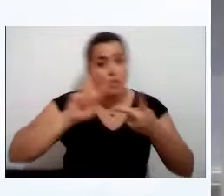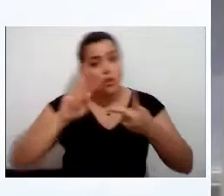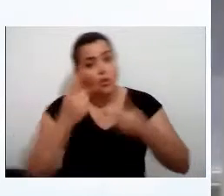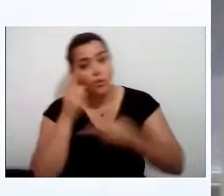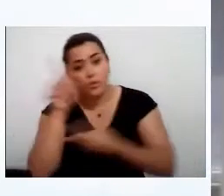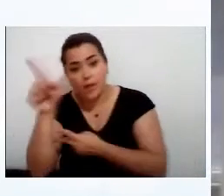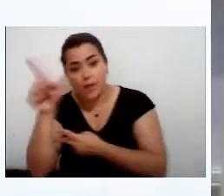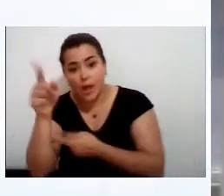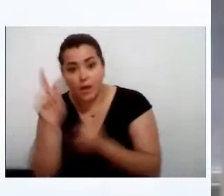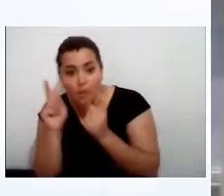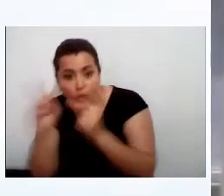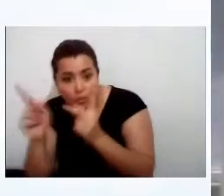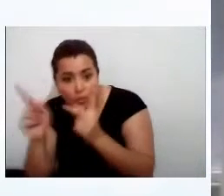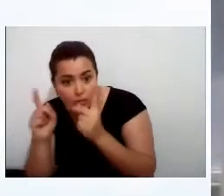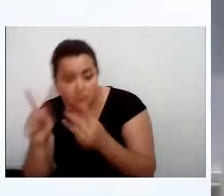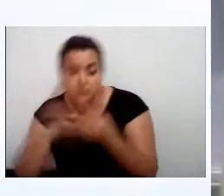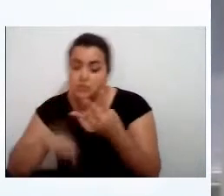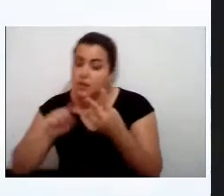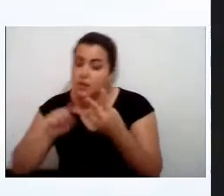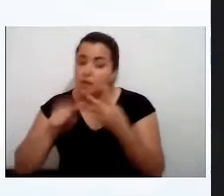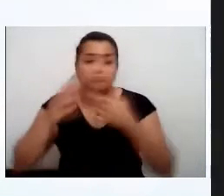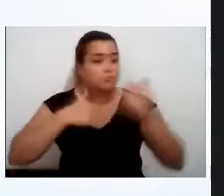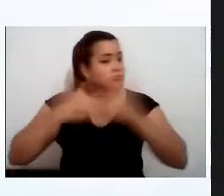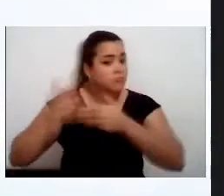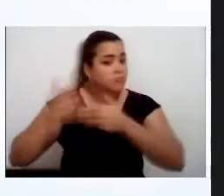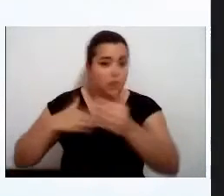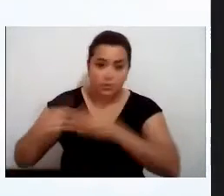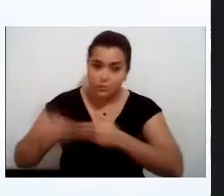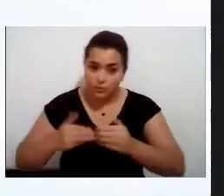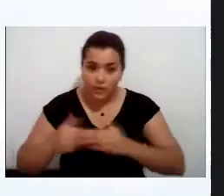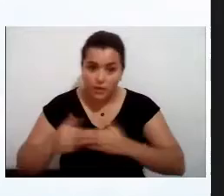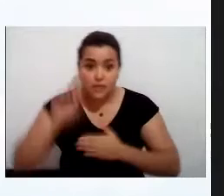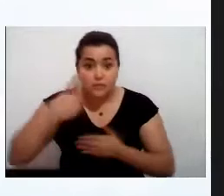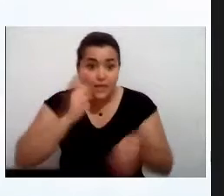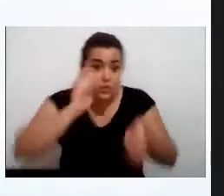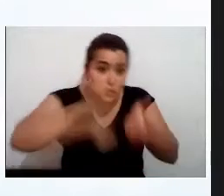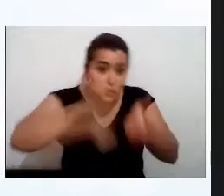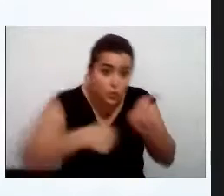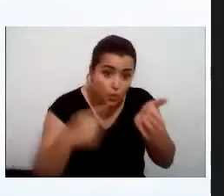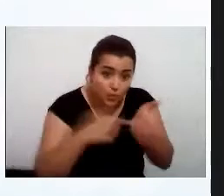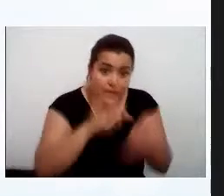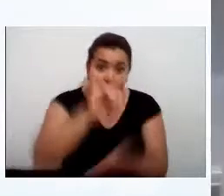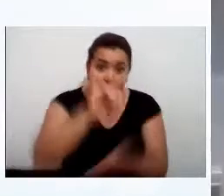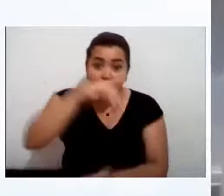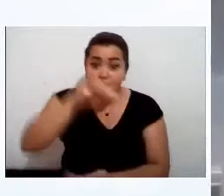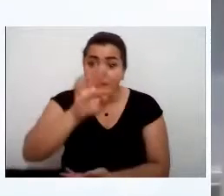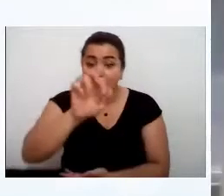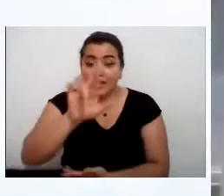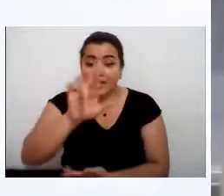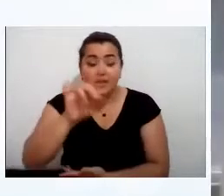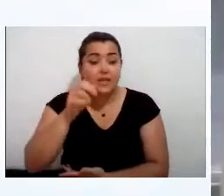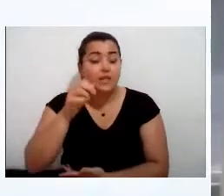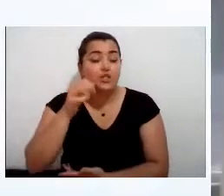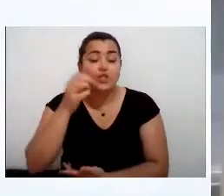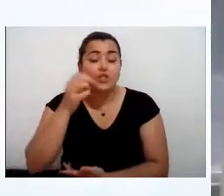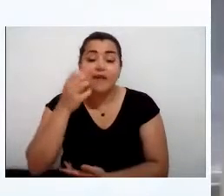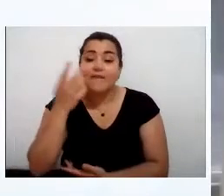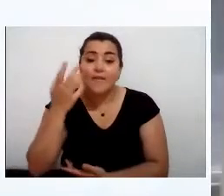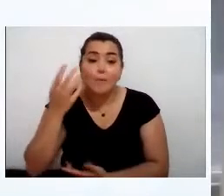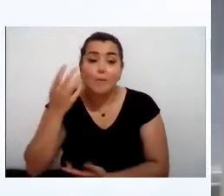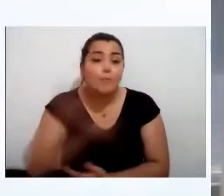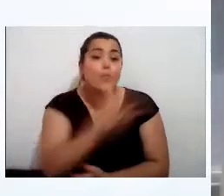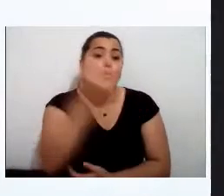Claro. Enfim, independe porque o contrato intermitente tem sido usado largamente para contratação,